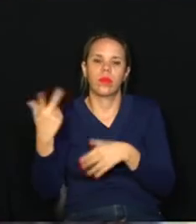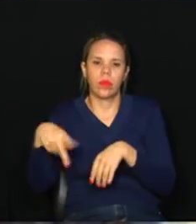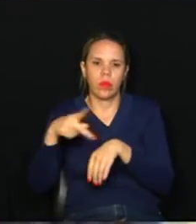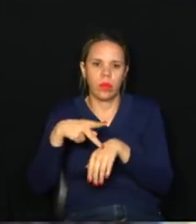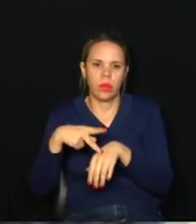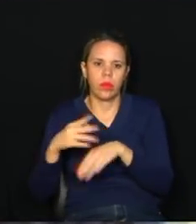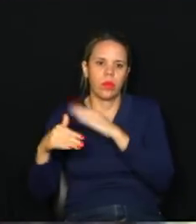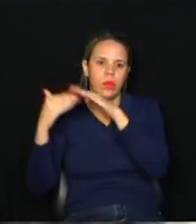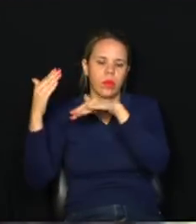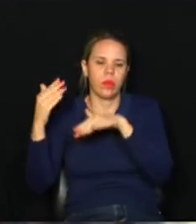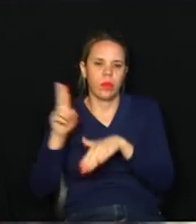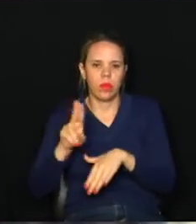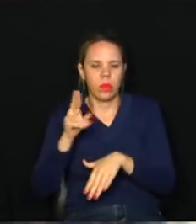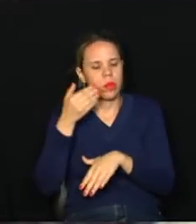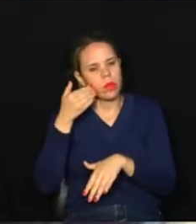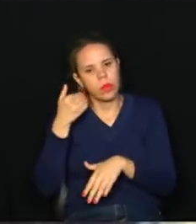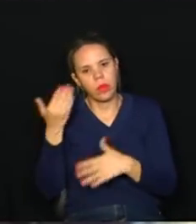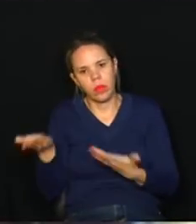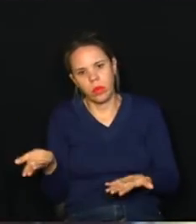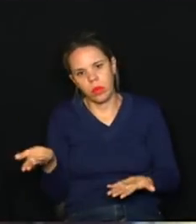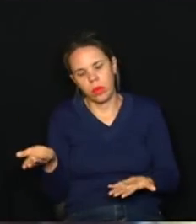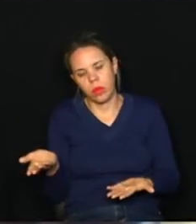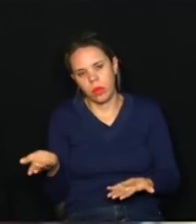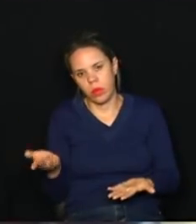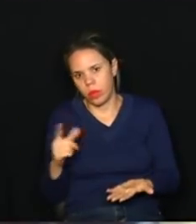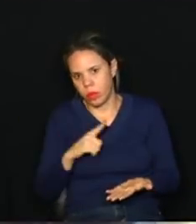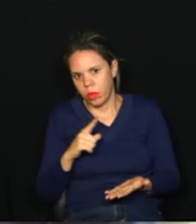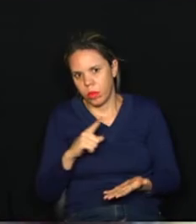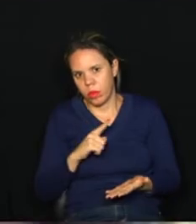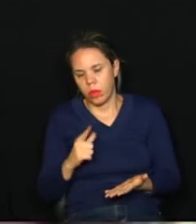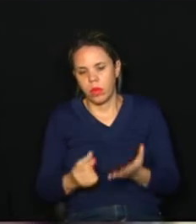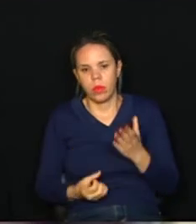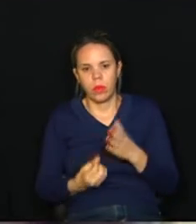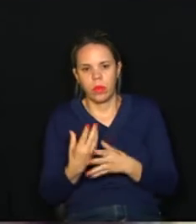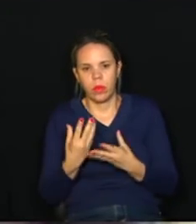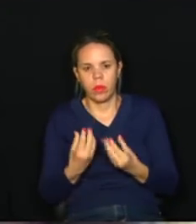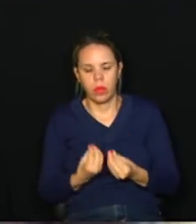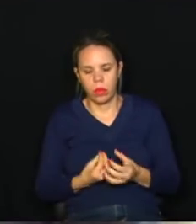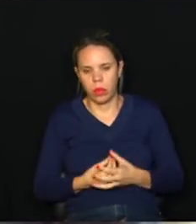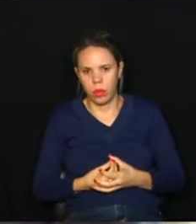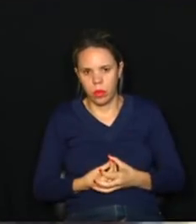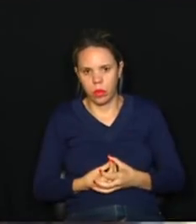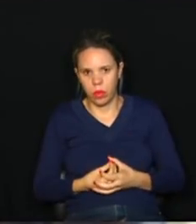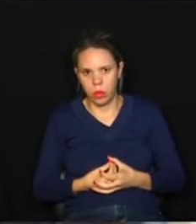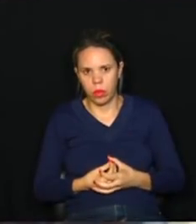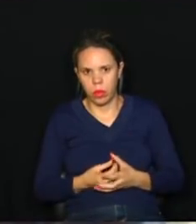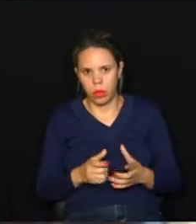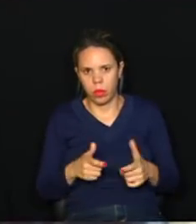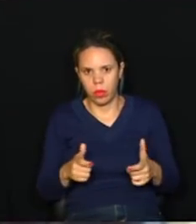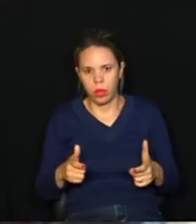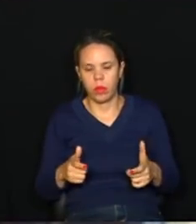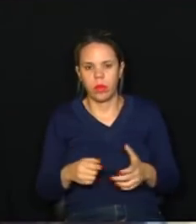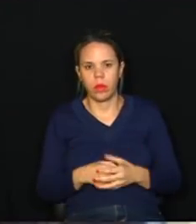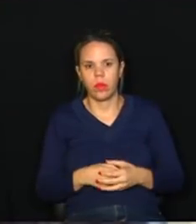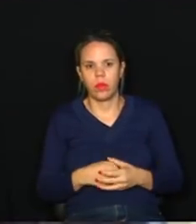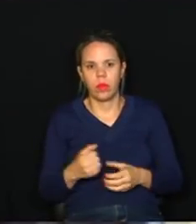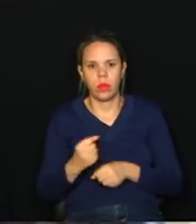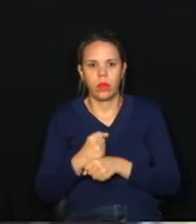desenvolvidos para que as explorem. Isso tem sido uma coisa muito forte,